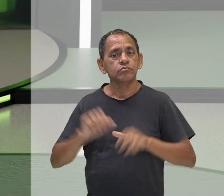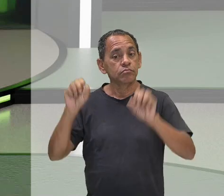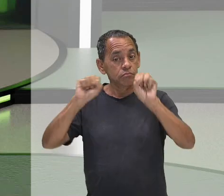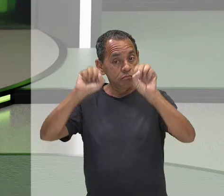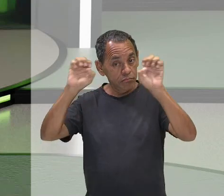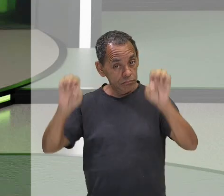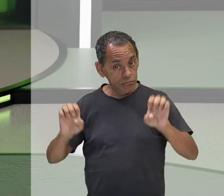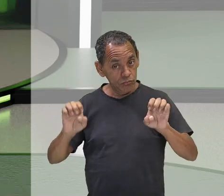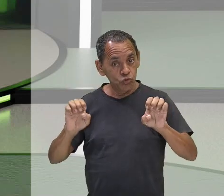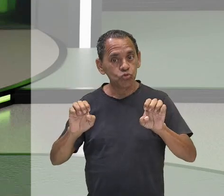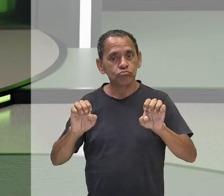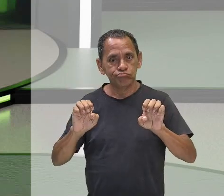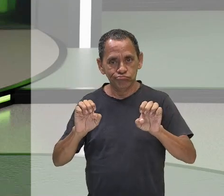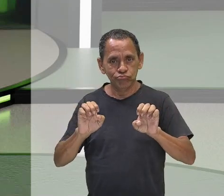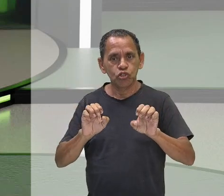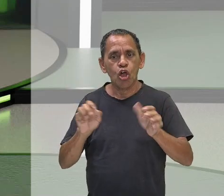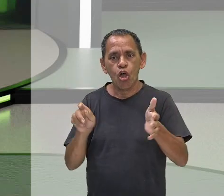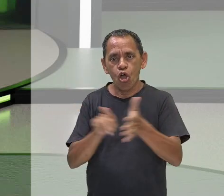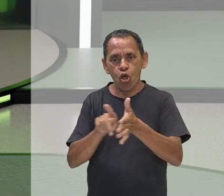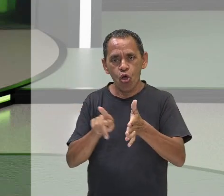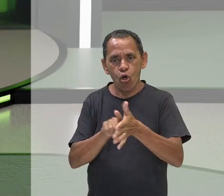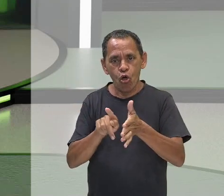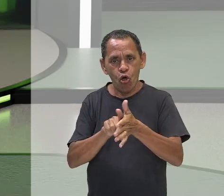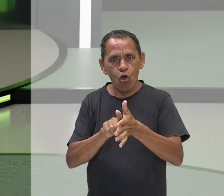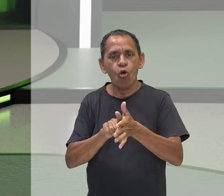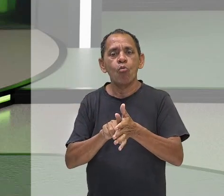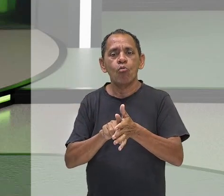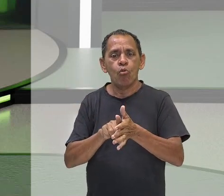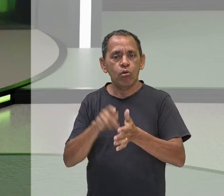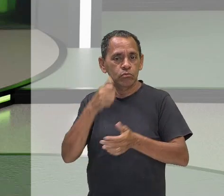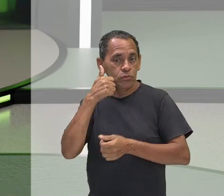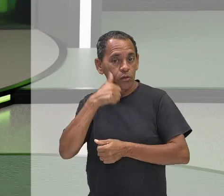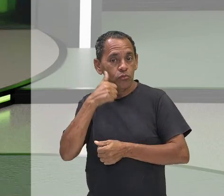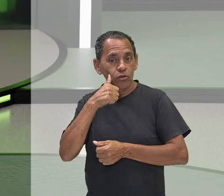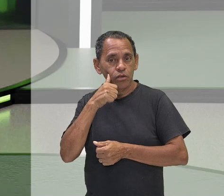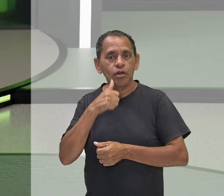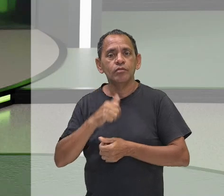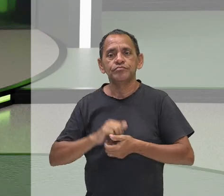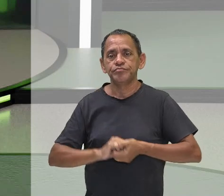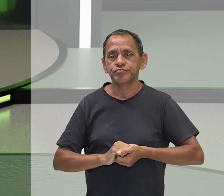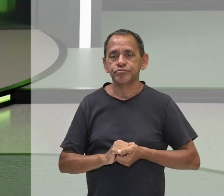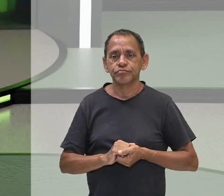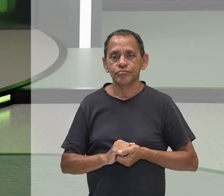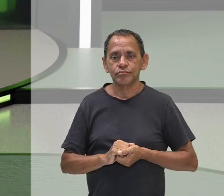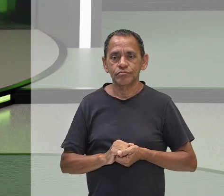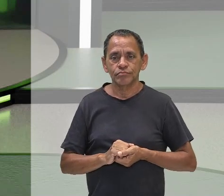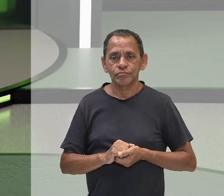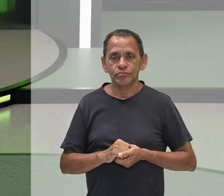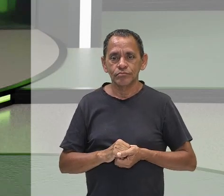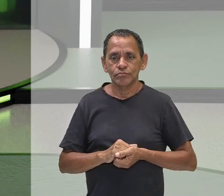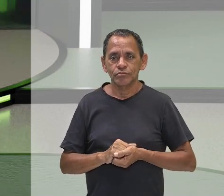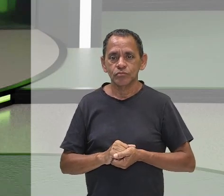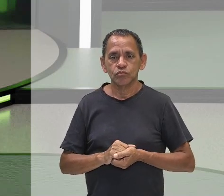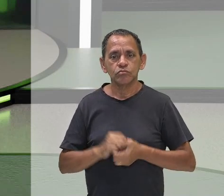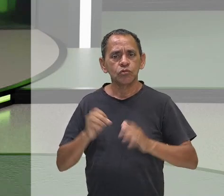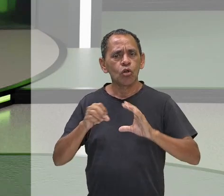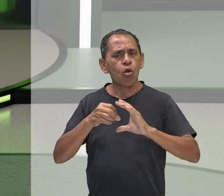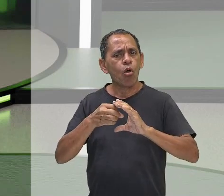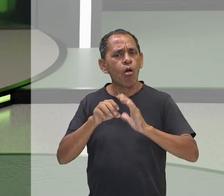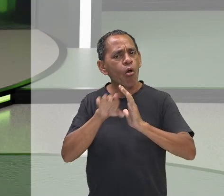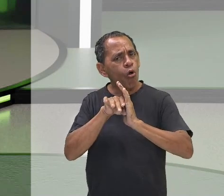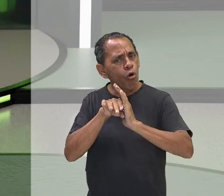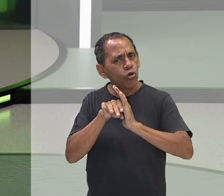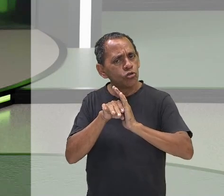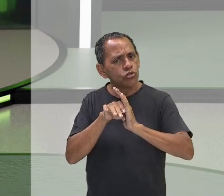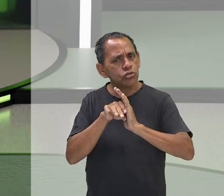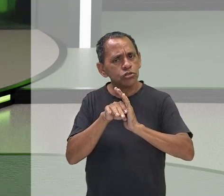do aparelho reprodutor feminino. Nós temos aqui o conceito do